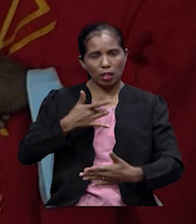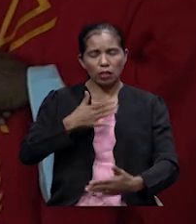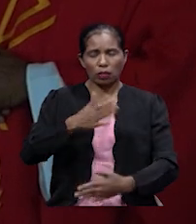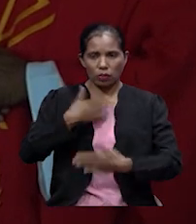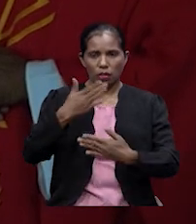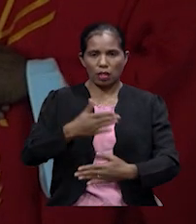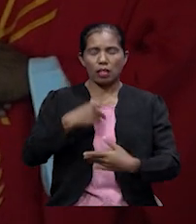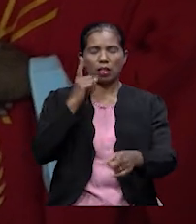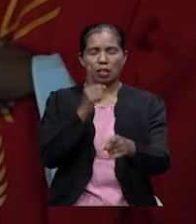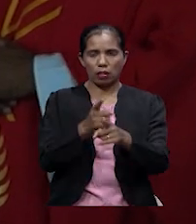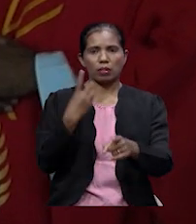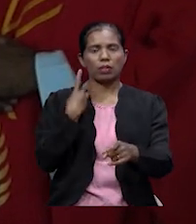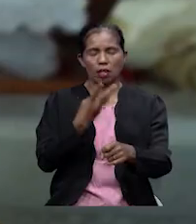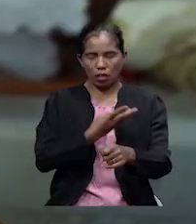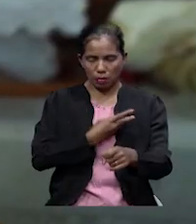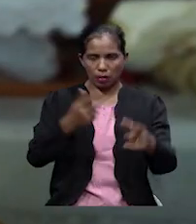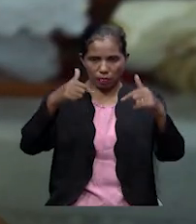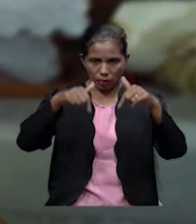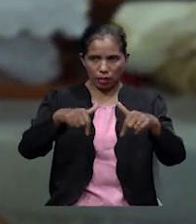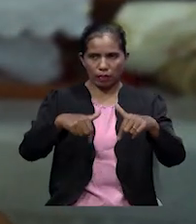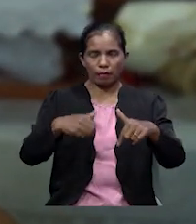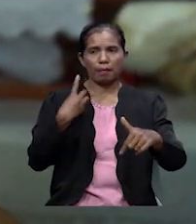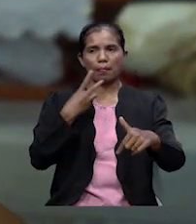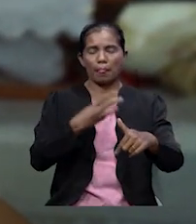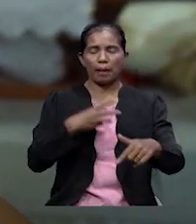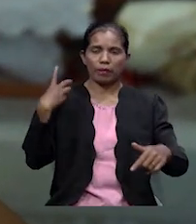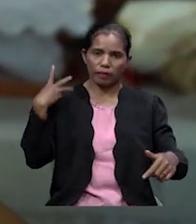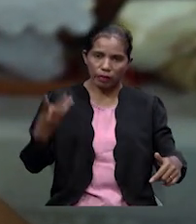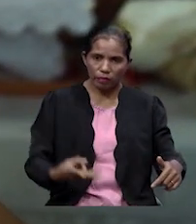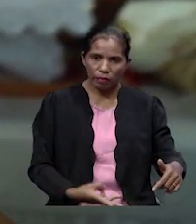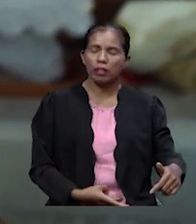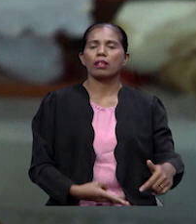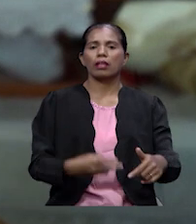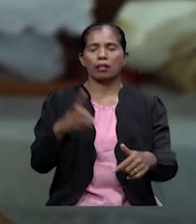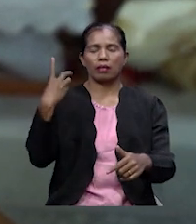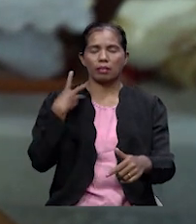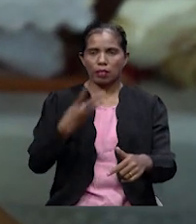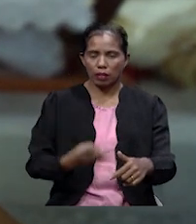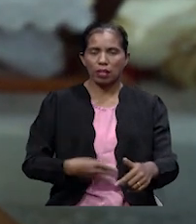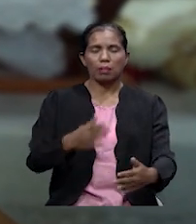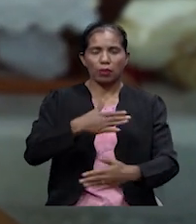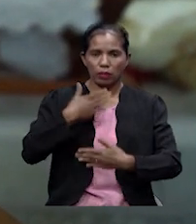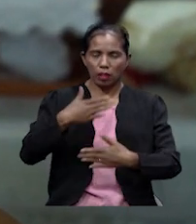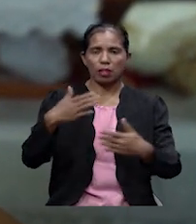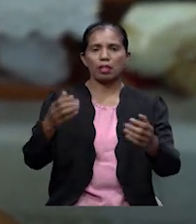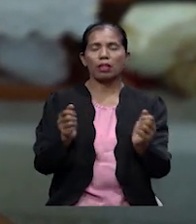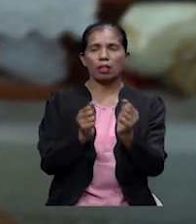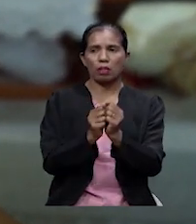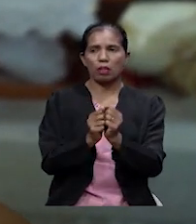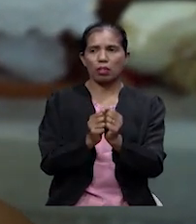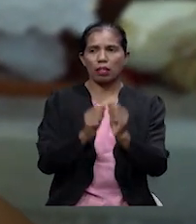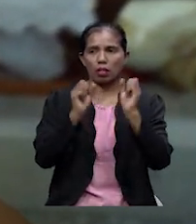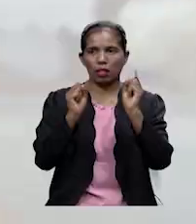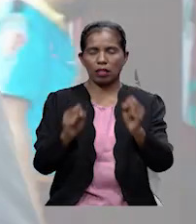solok tebes o amo ninia. Mai henen ami amnia bem-vinda ba nia amnia bem-vinda amnia hapsolok tebes oni nia konferensia